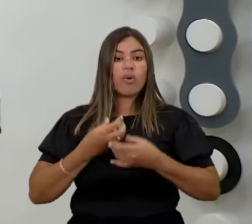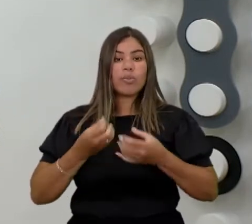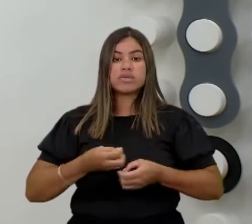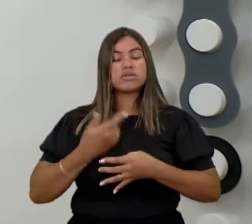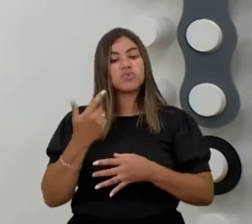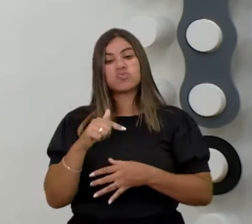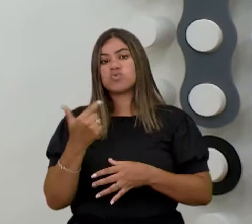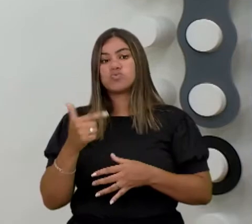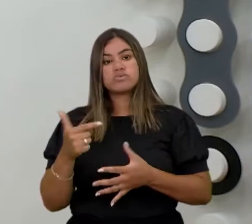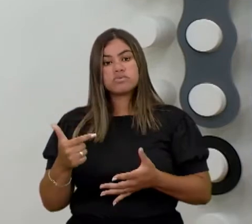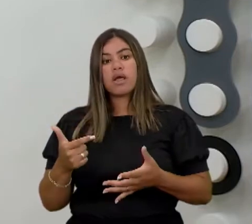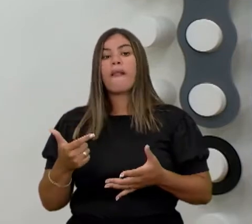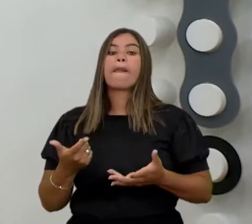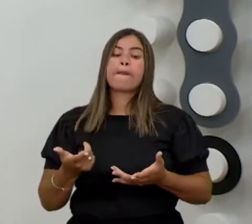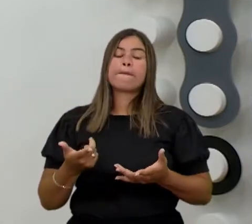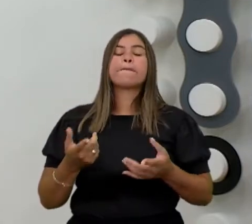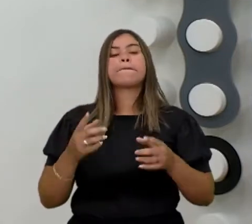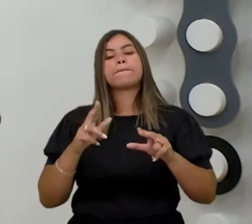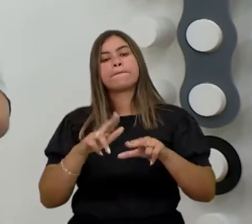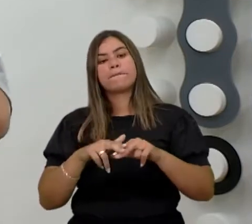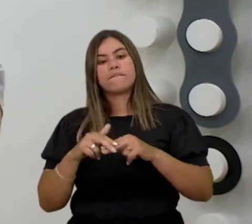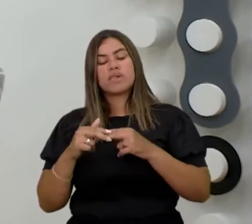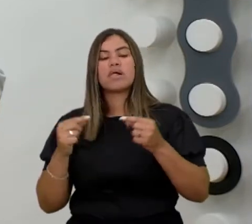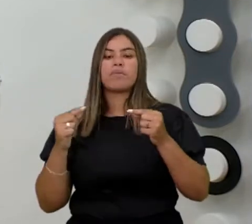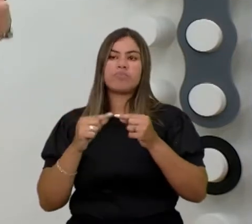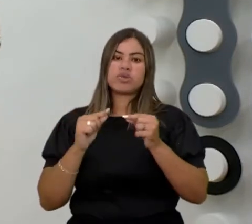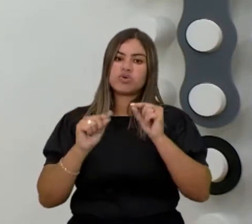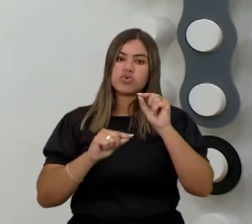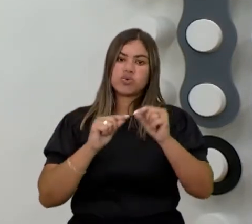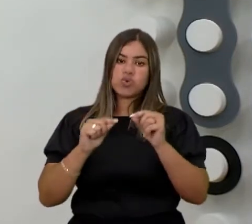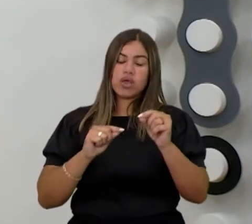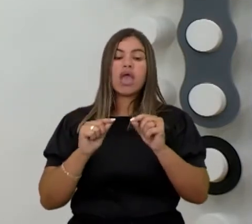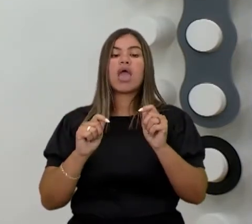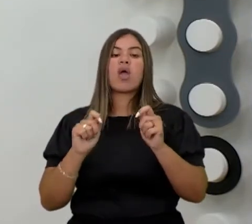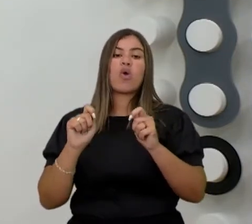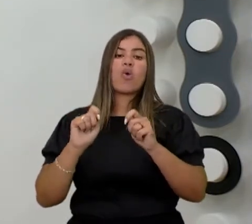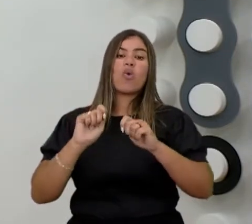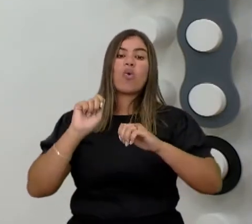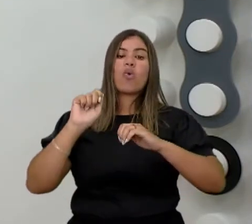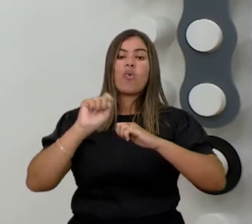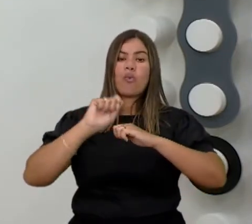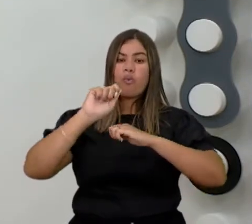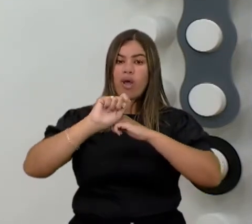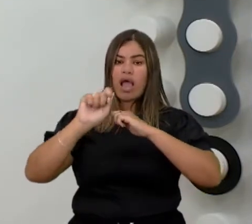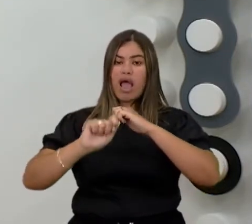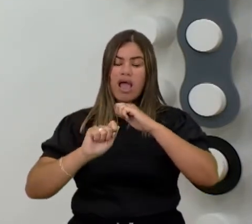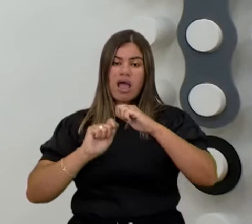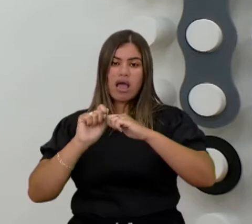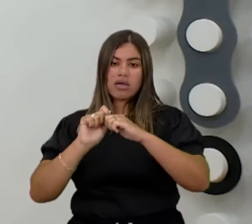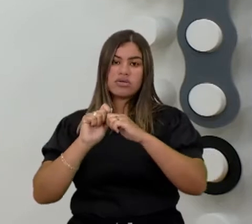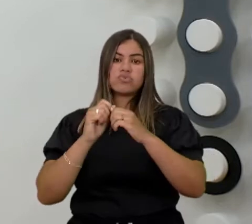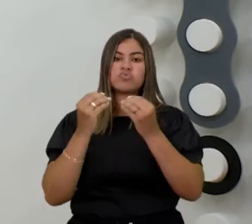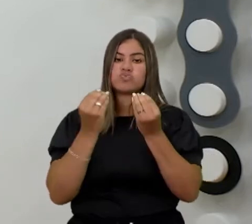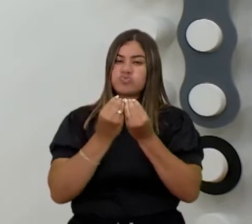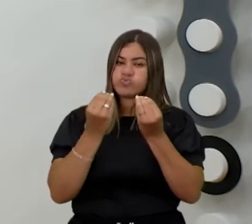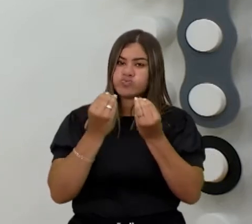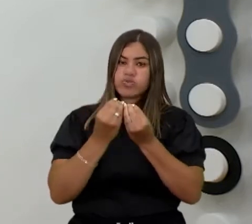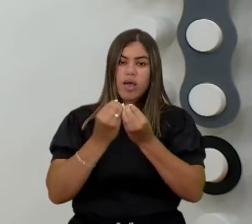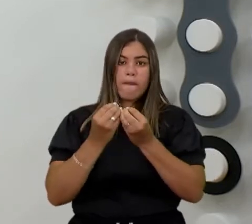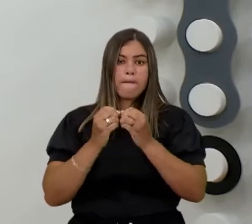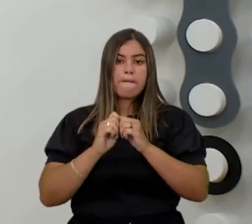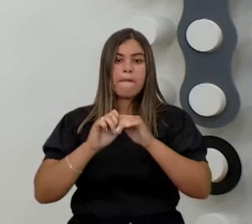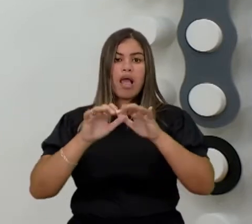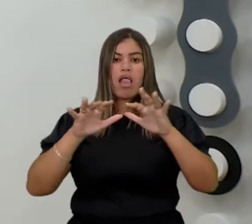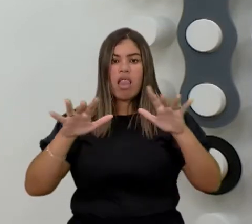de uma explosão, de um átomo, ele se expande, e tudo isso aí, né, reflete o que nós temos hoje